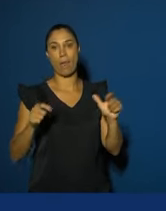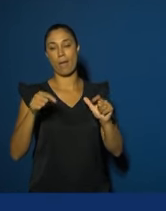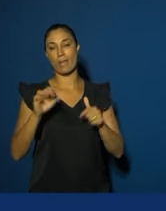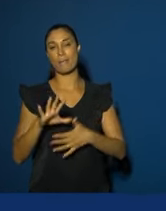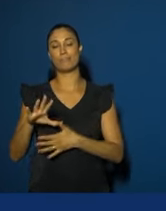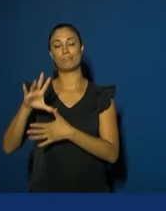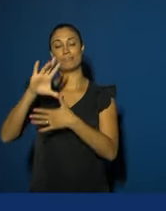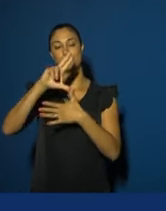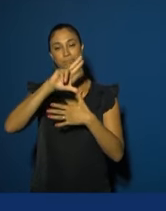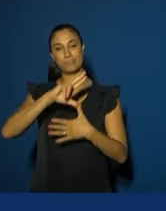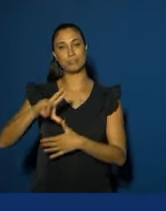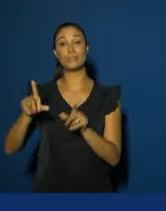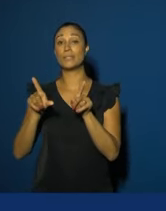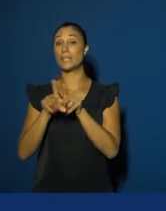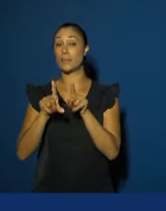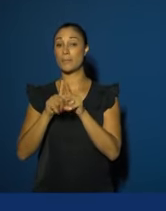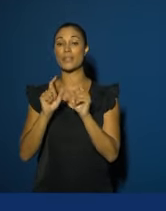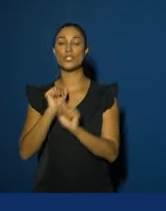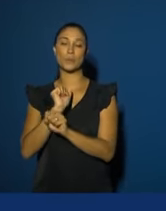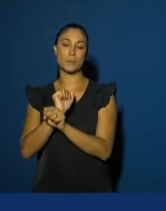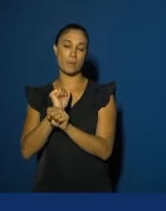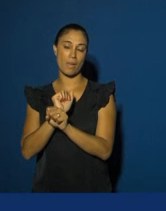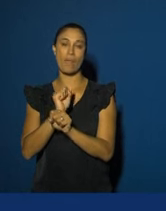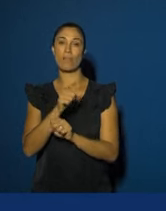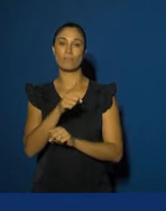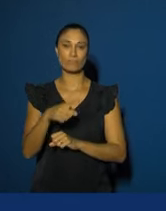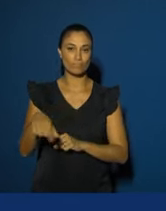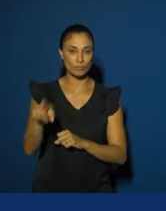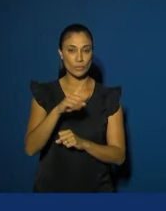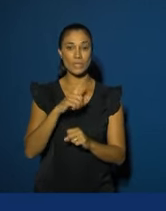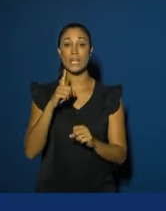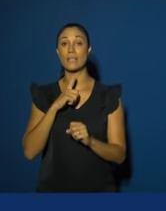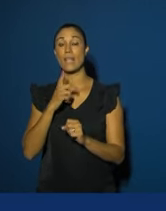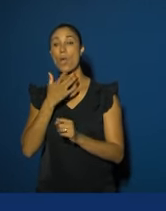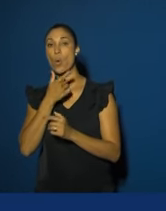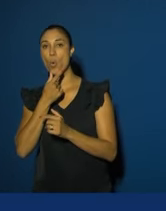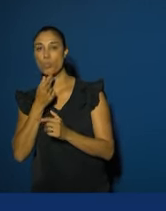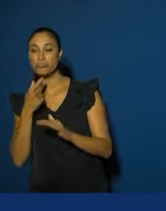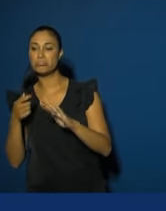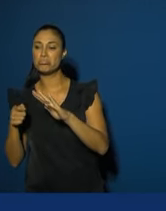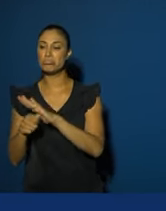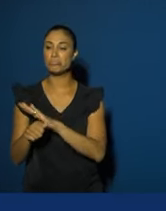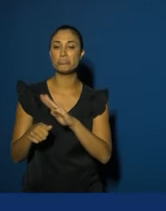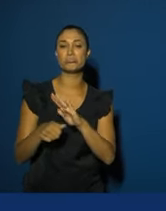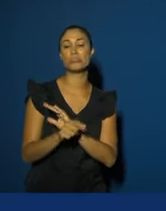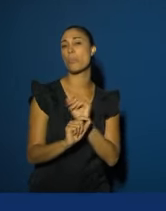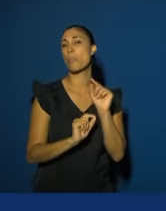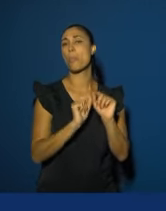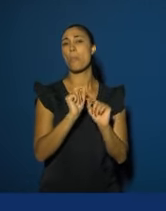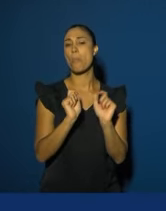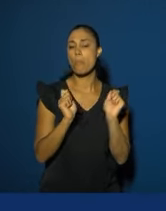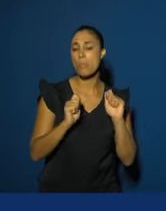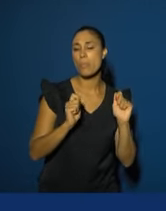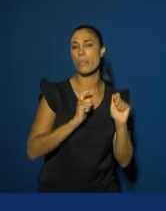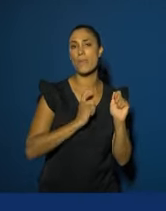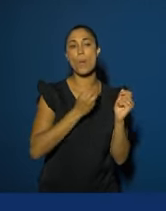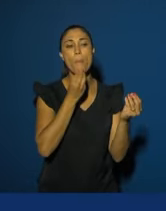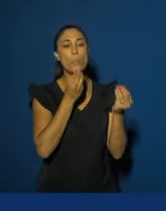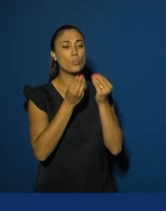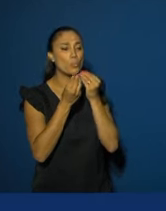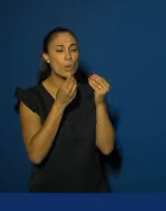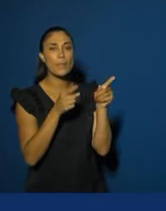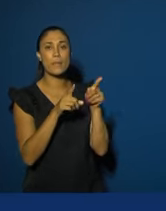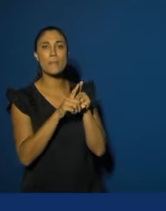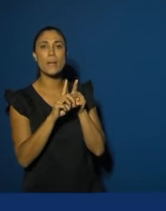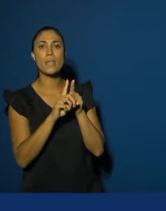América Latina eh a gente espera também que investidores encontram encontrem boas alternativas para os